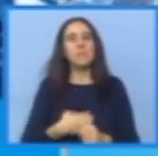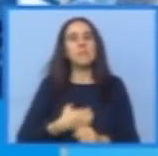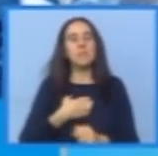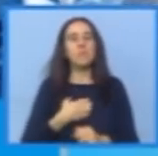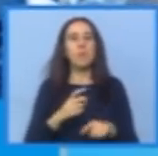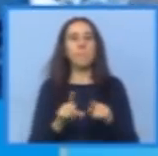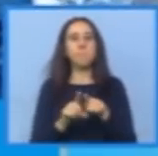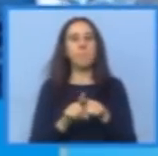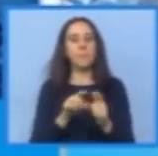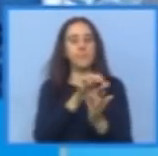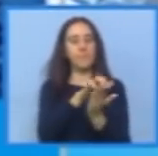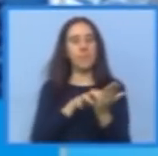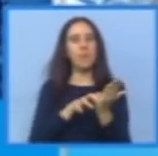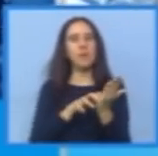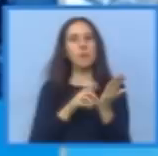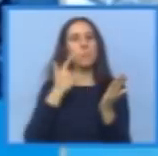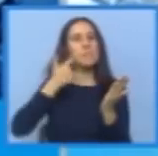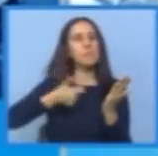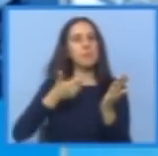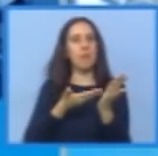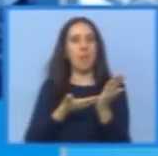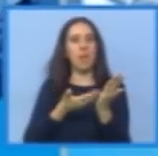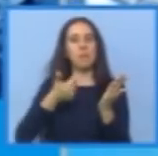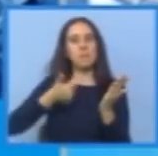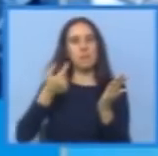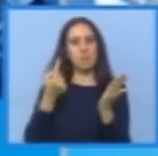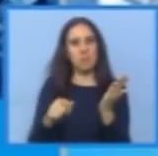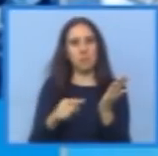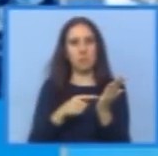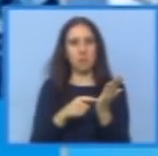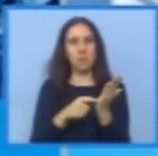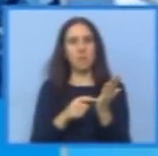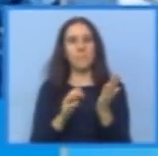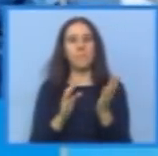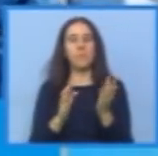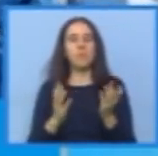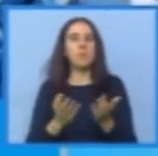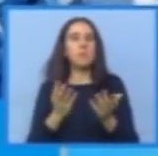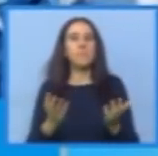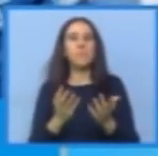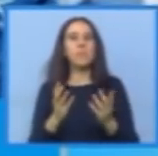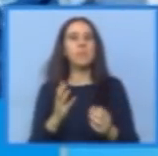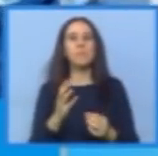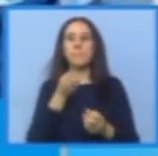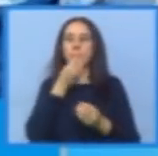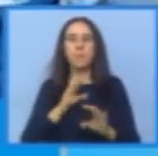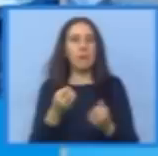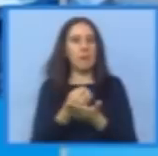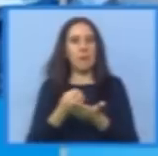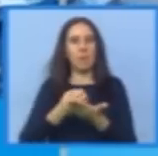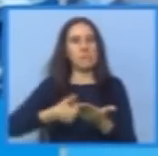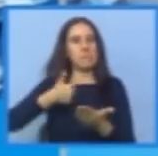como um Evangelho que vai ao essencial, que tem o essencial e que não perdeu nada do